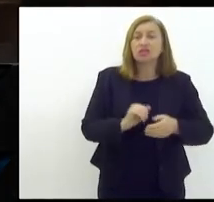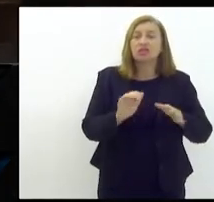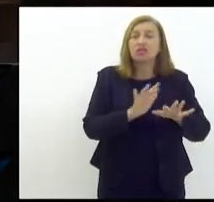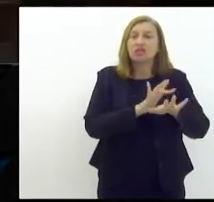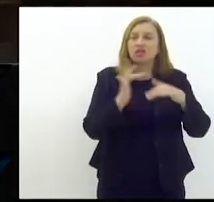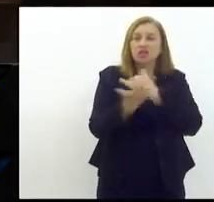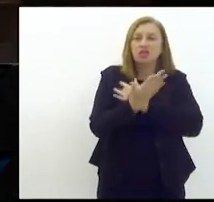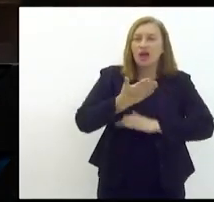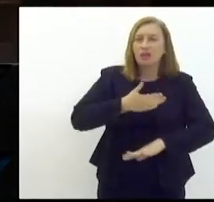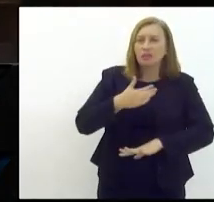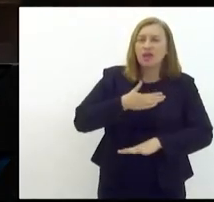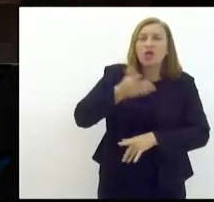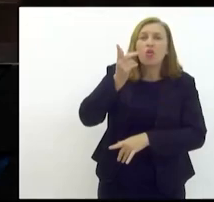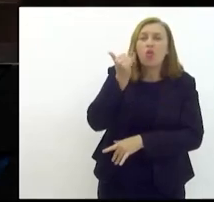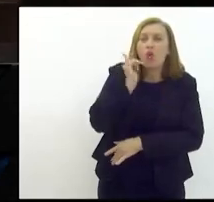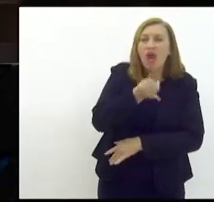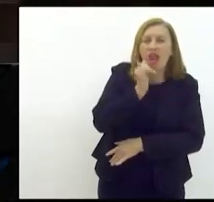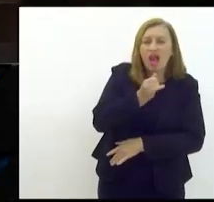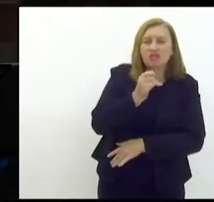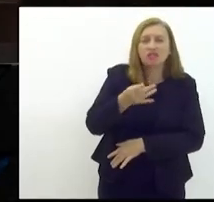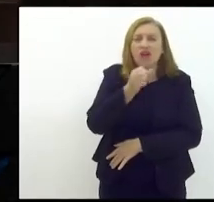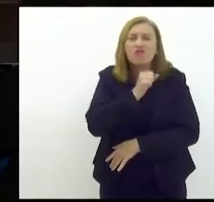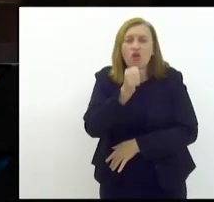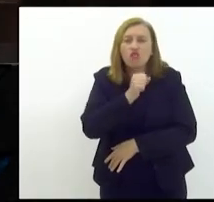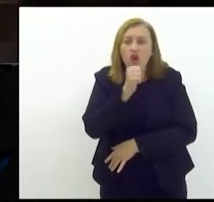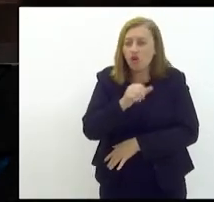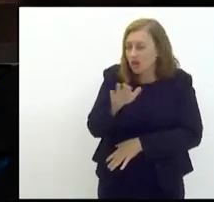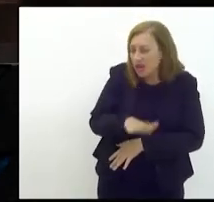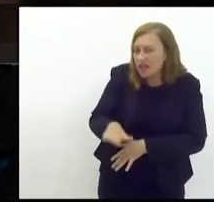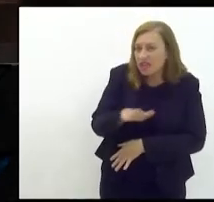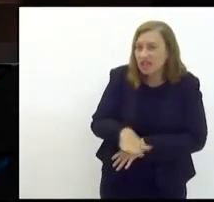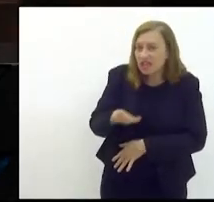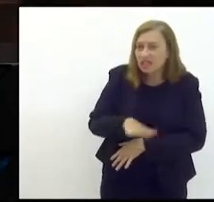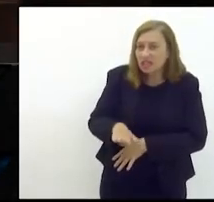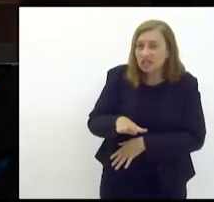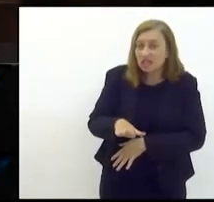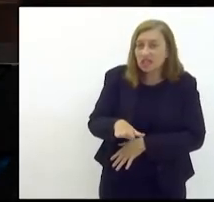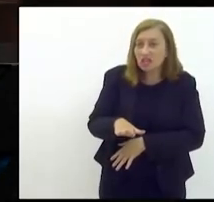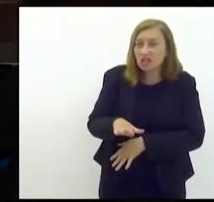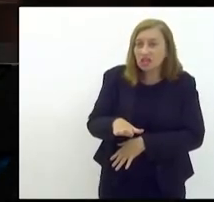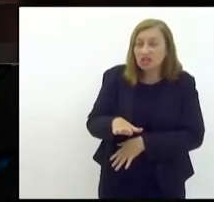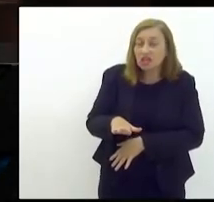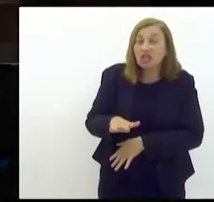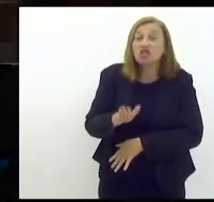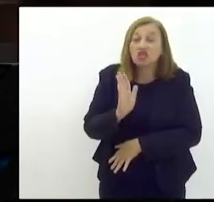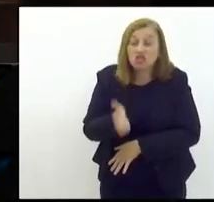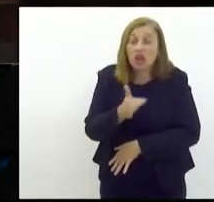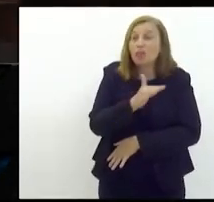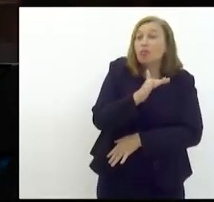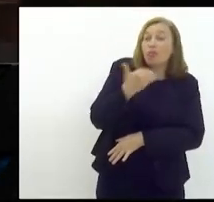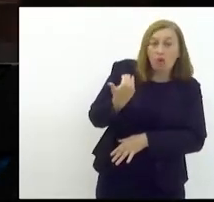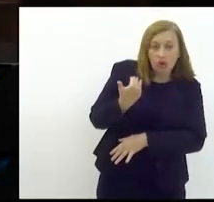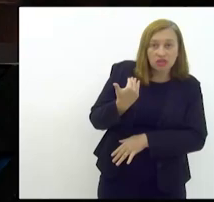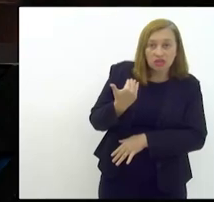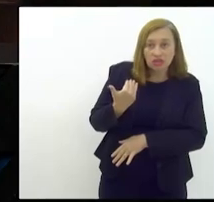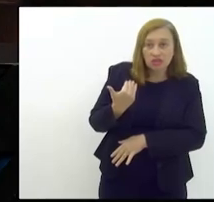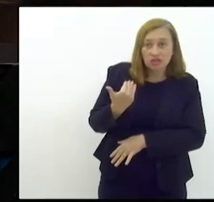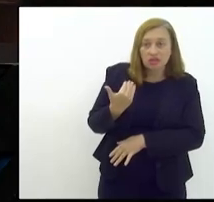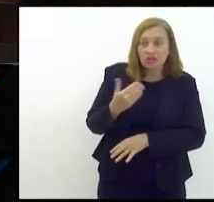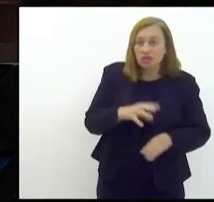sociais o relato da avó é que a criança já saiu sem vida de Maria caramba Volta